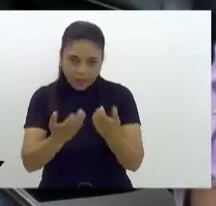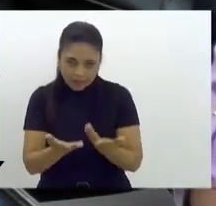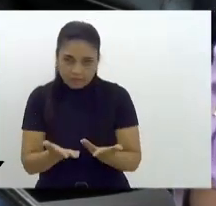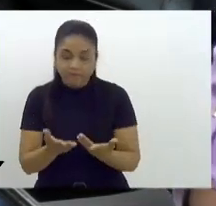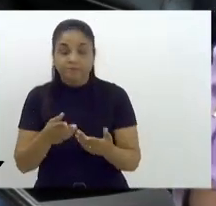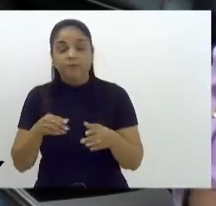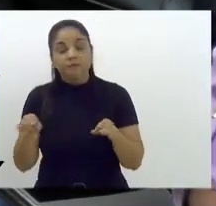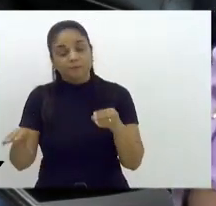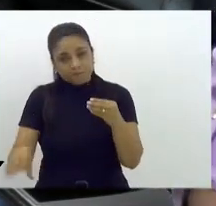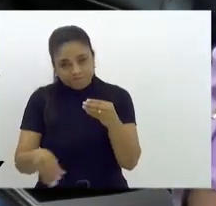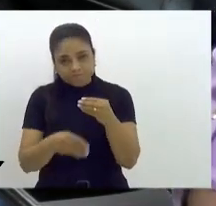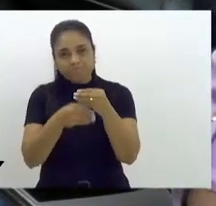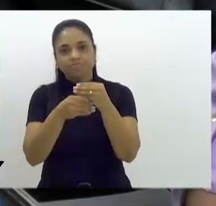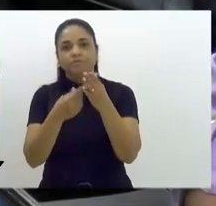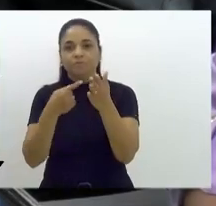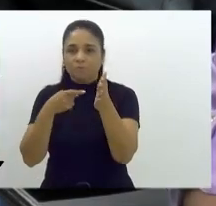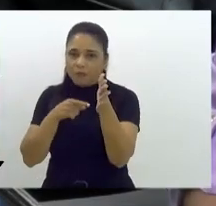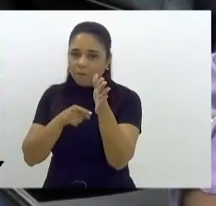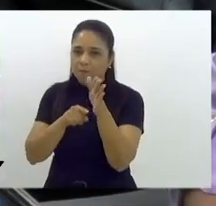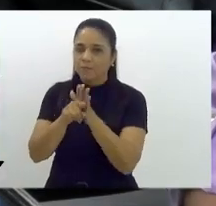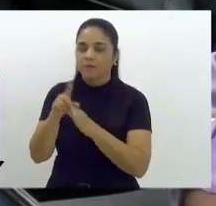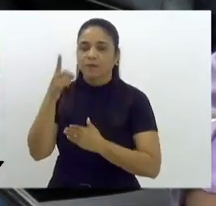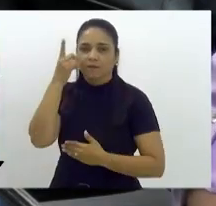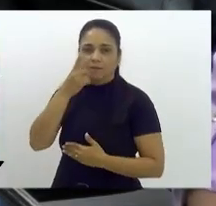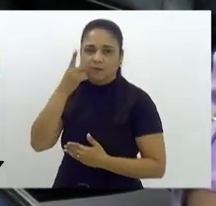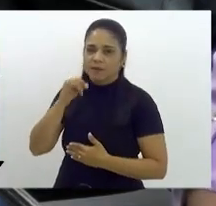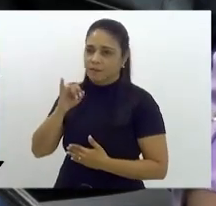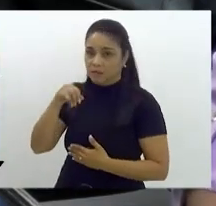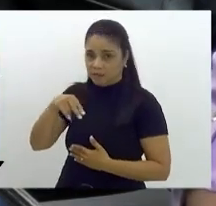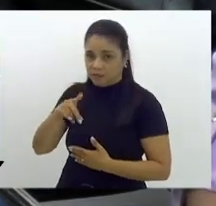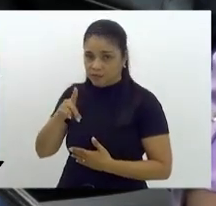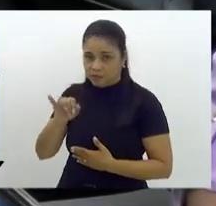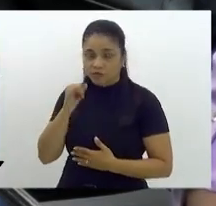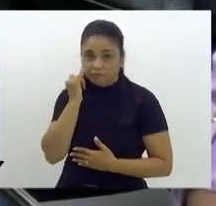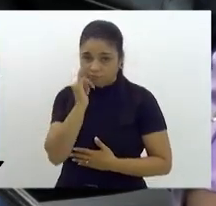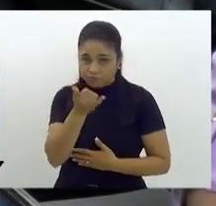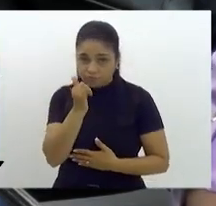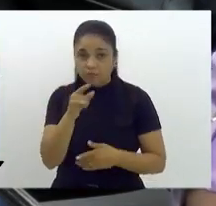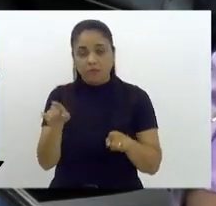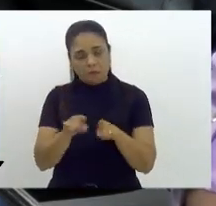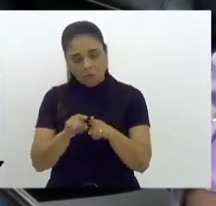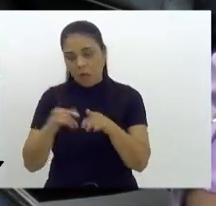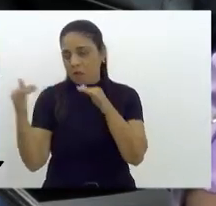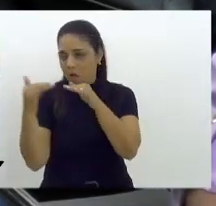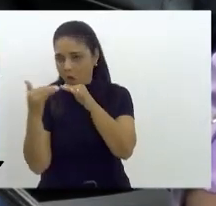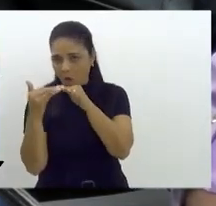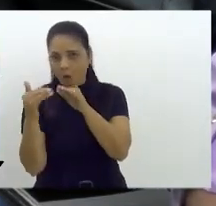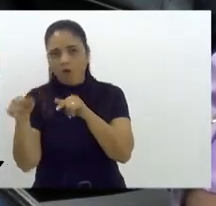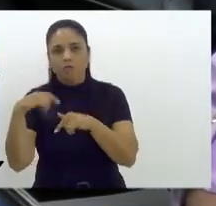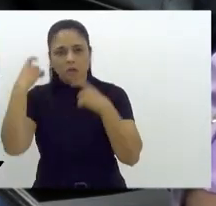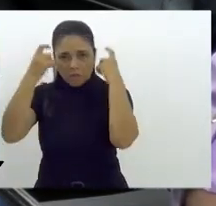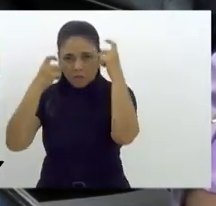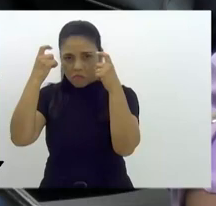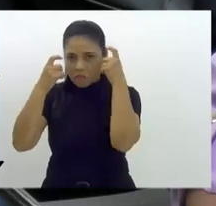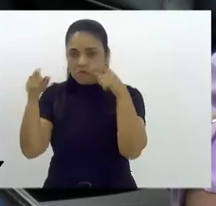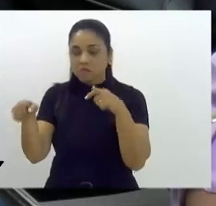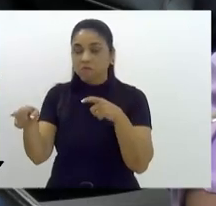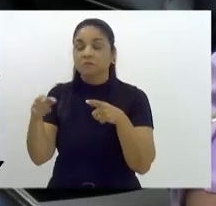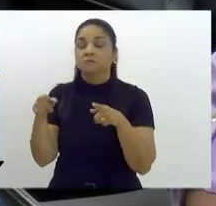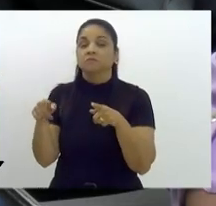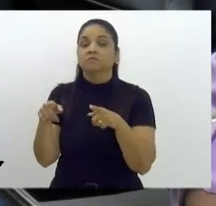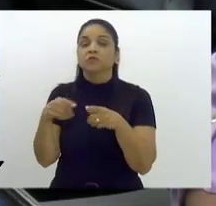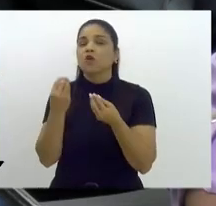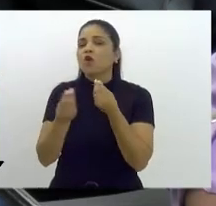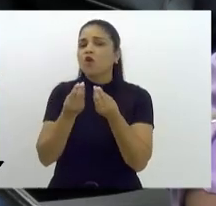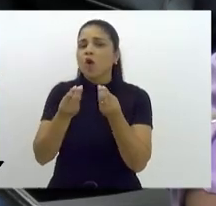reiterar e perguntar também que a deputada índia falou e e compactou muito dessa que são como a gente